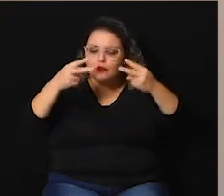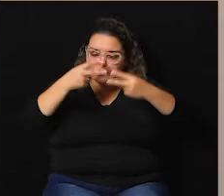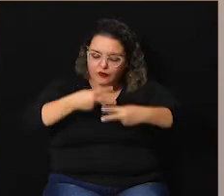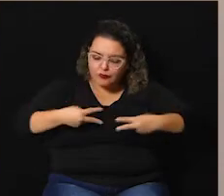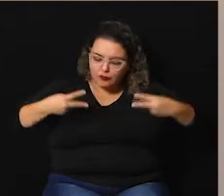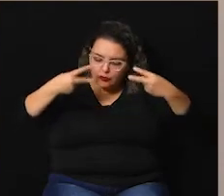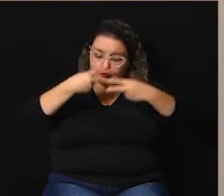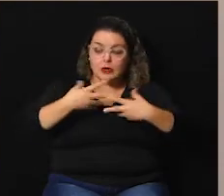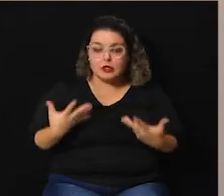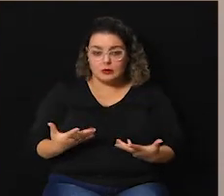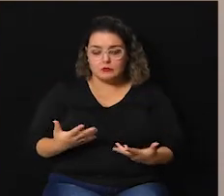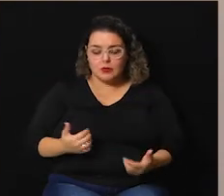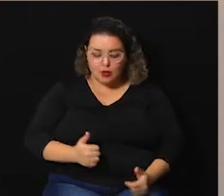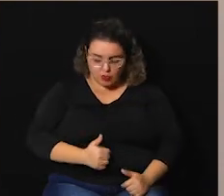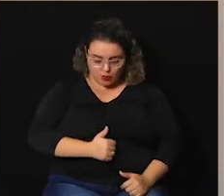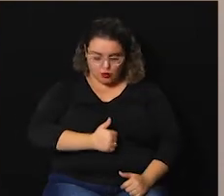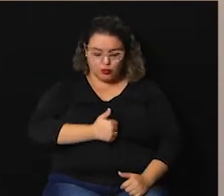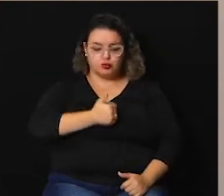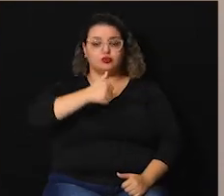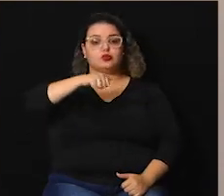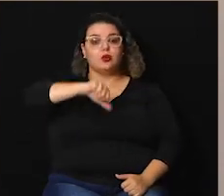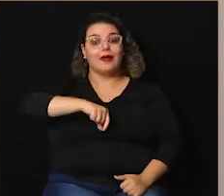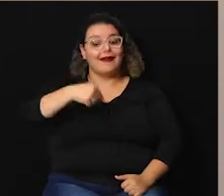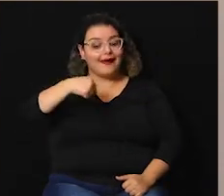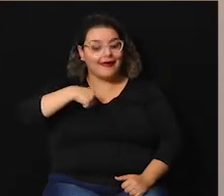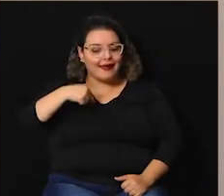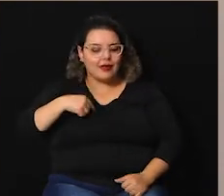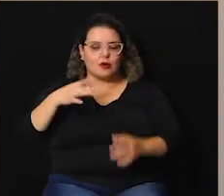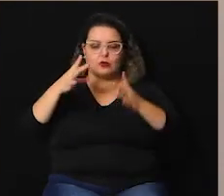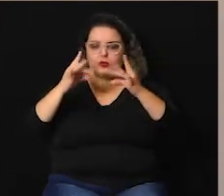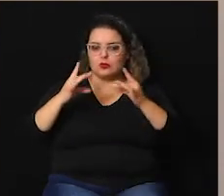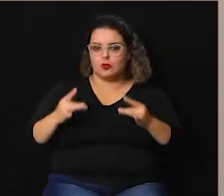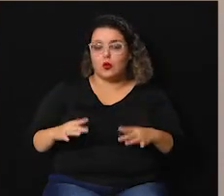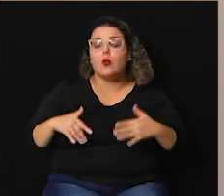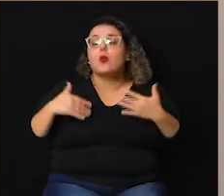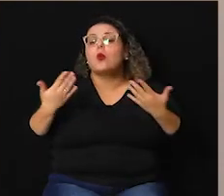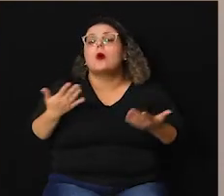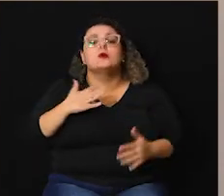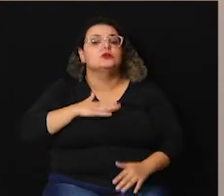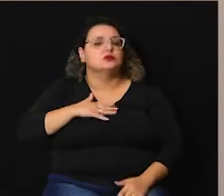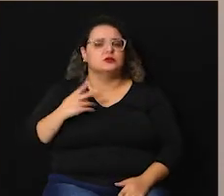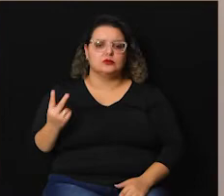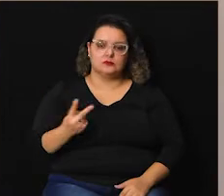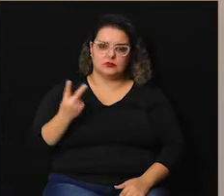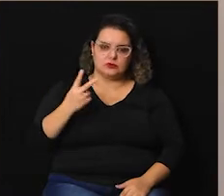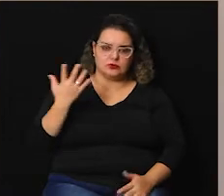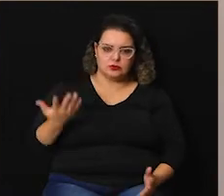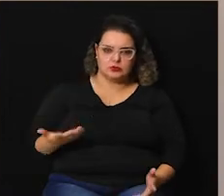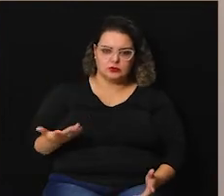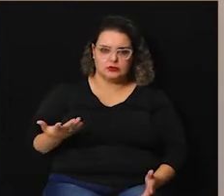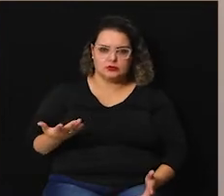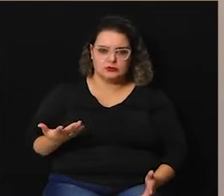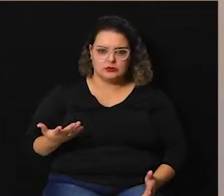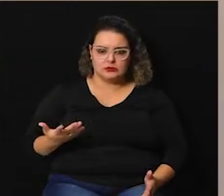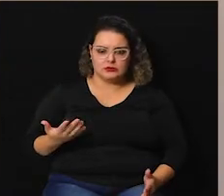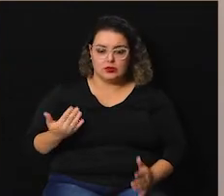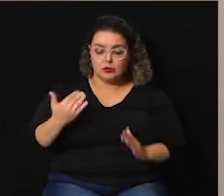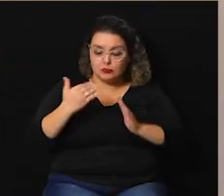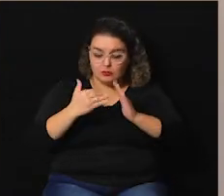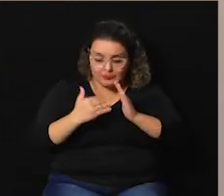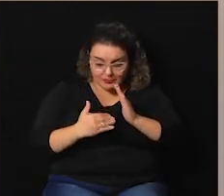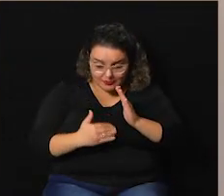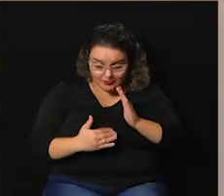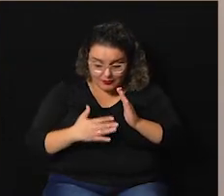de autoestima é algo que eu estabeleço. Quais os valores que eu tenho? Né? E pautado nesses valores,